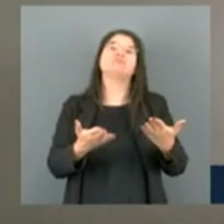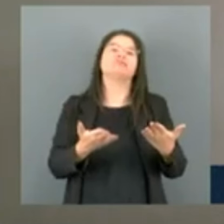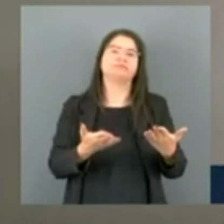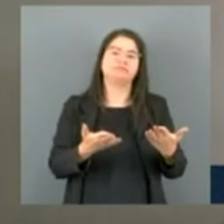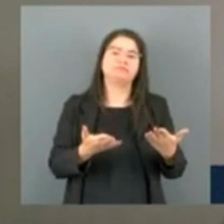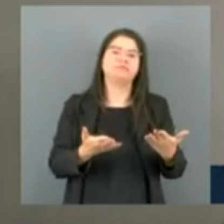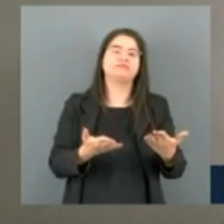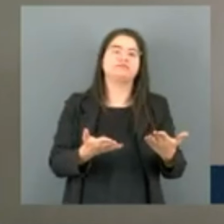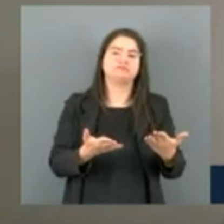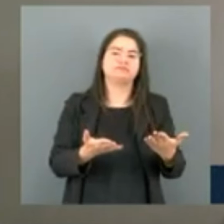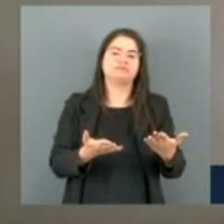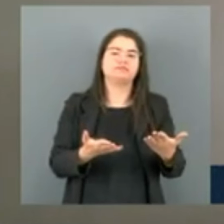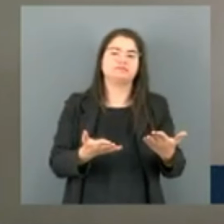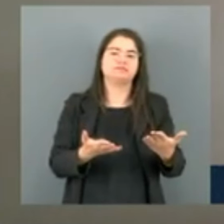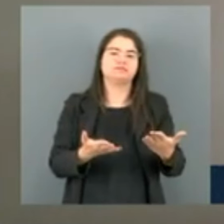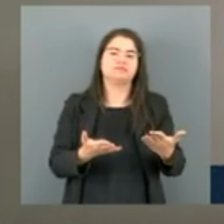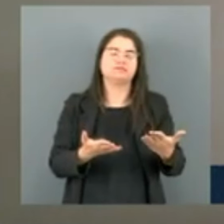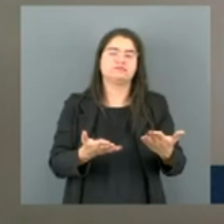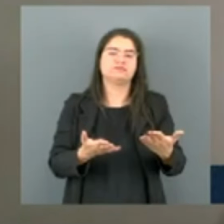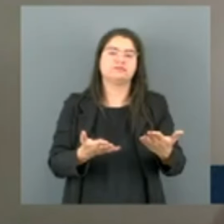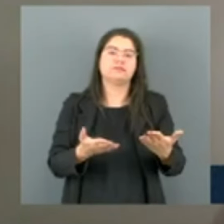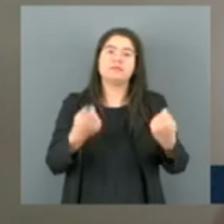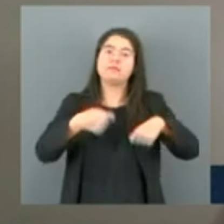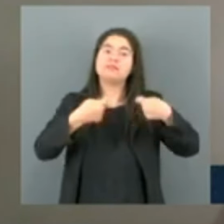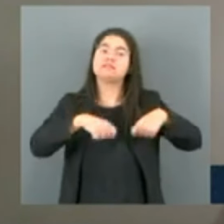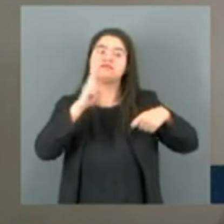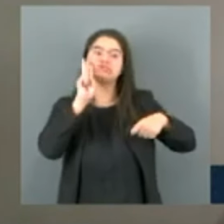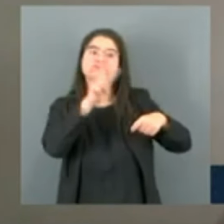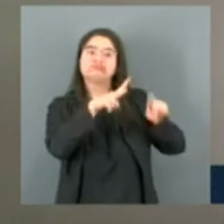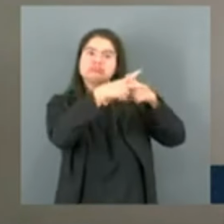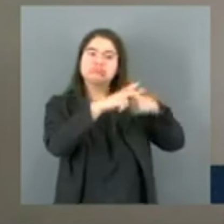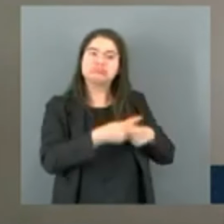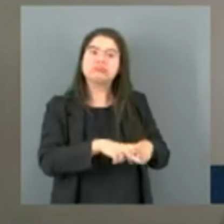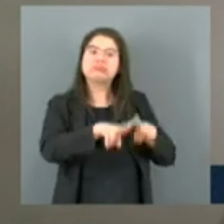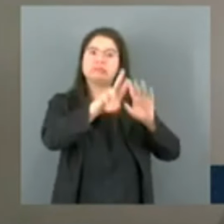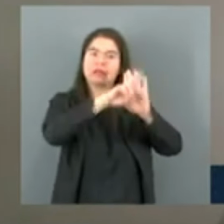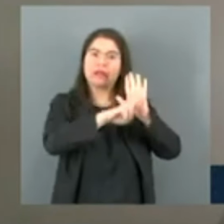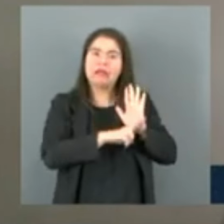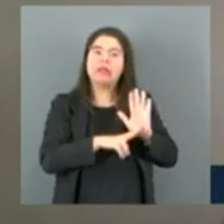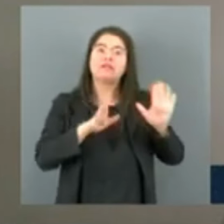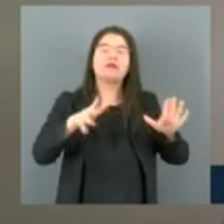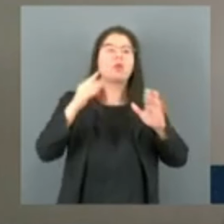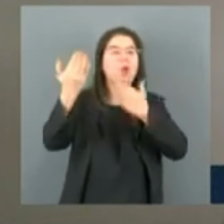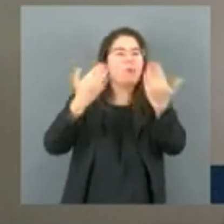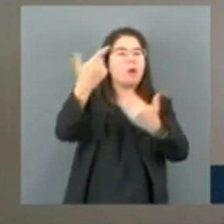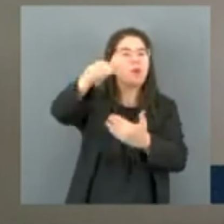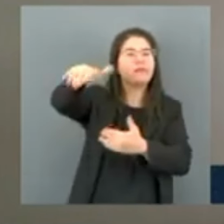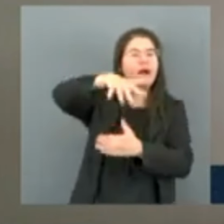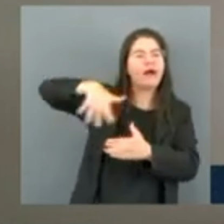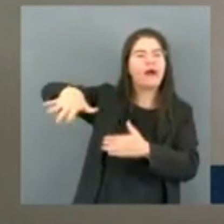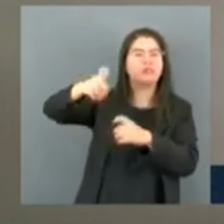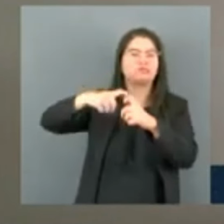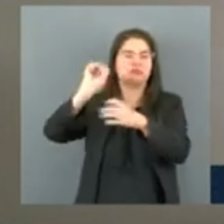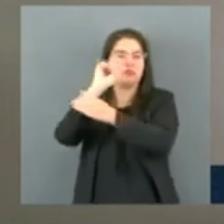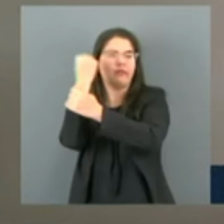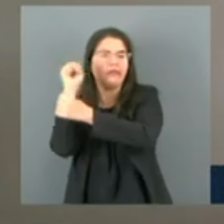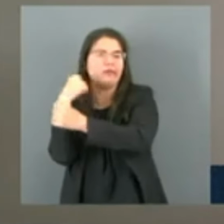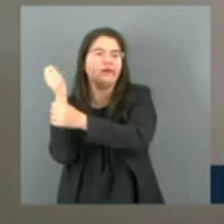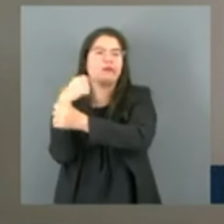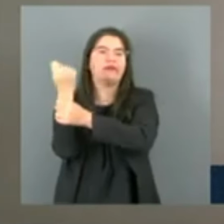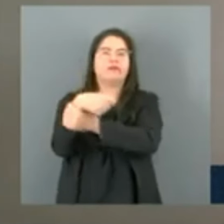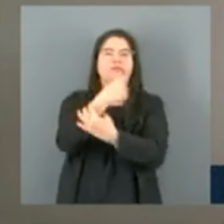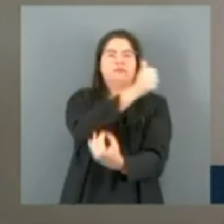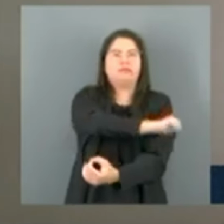que tenha só apenas, né, seja revisto isso. E se a gente comparar com as outras áreas da saúde, a medicina, a fisioterapia, a